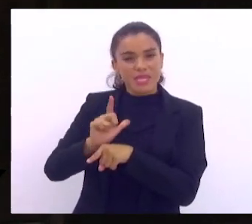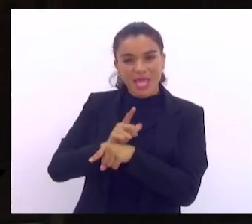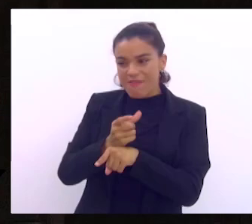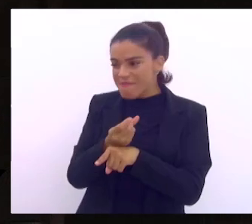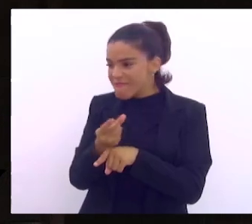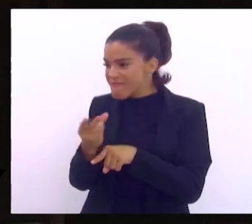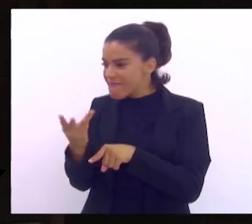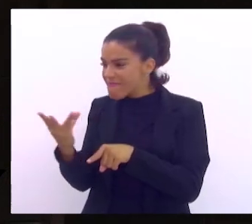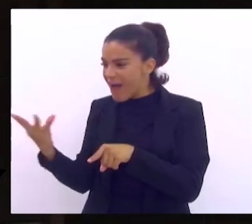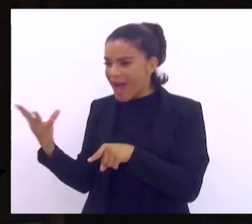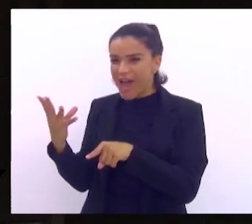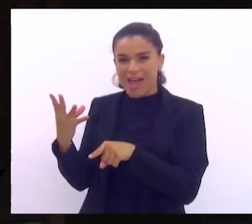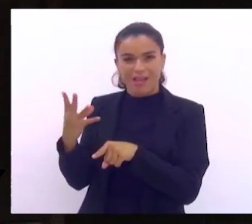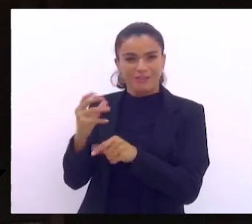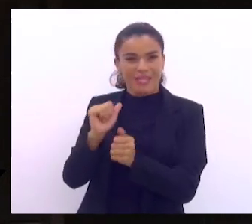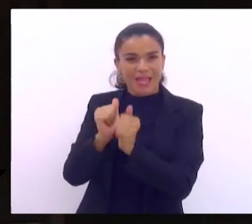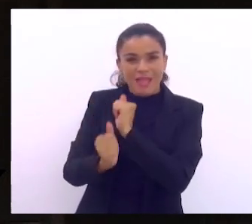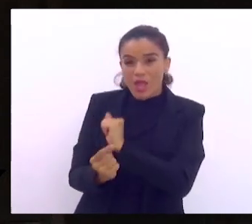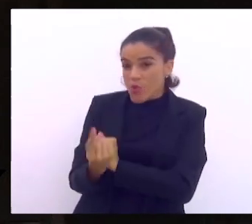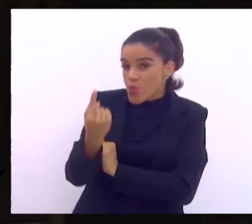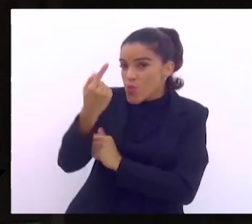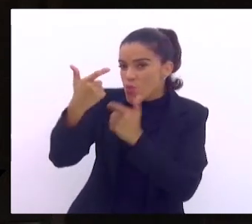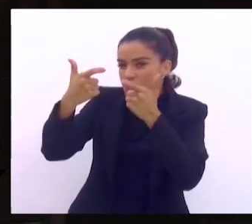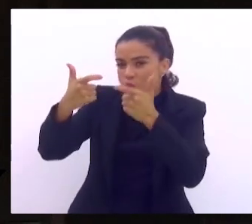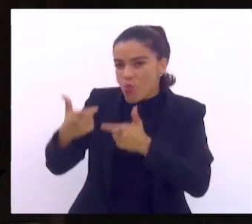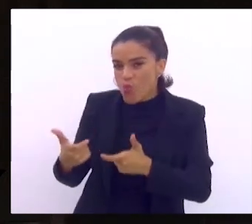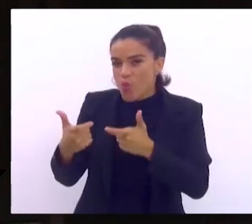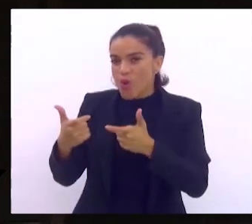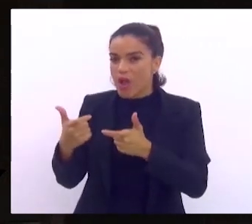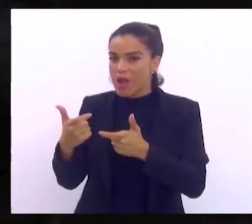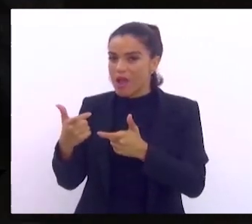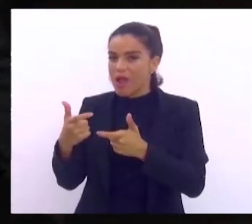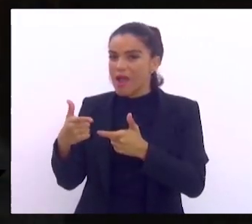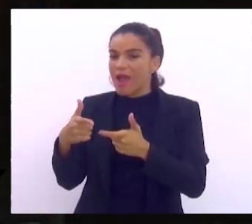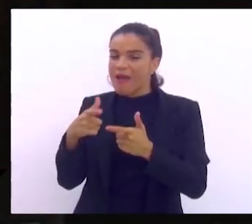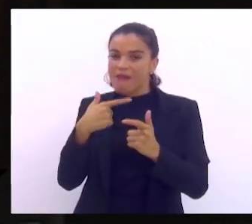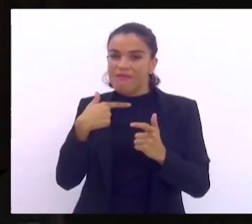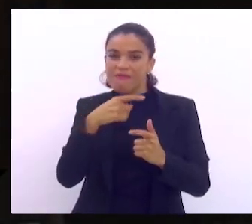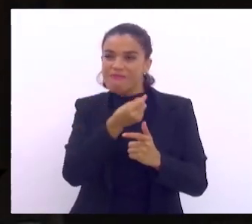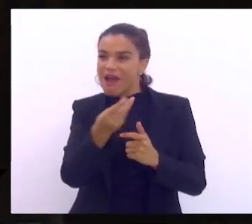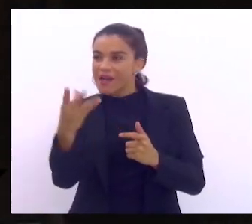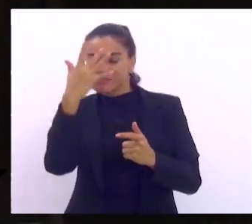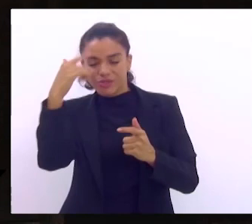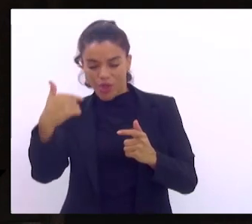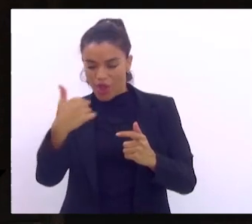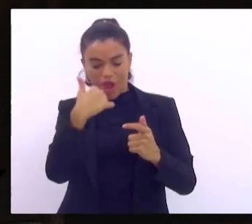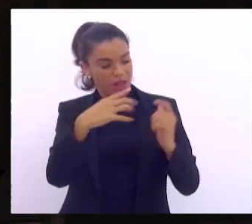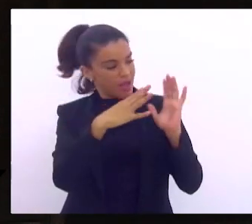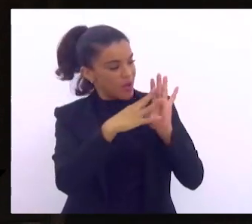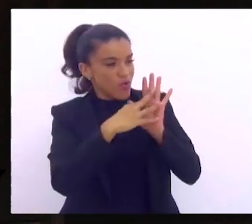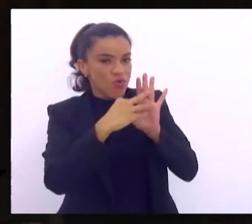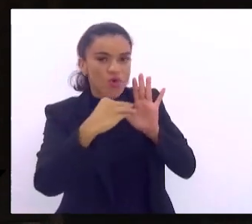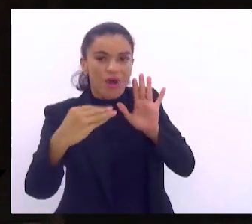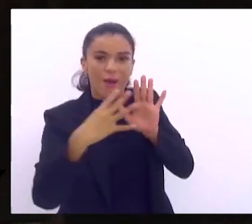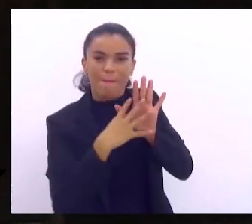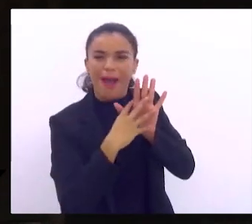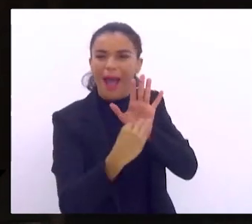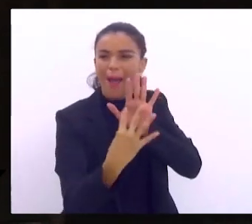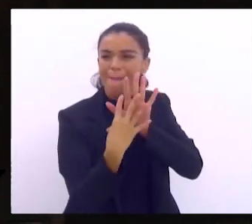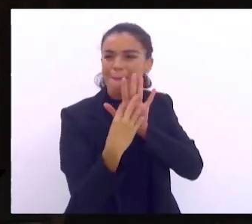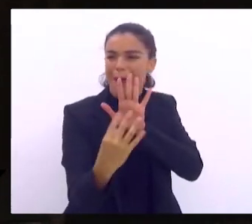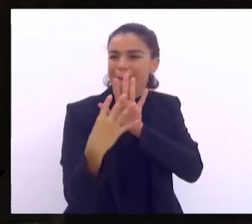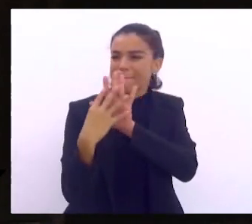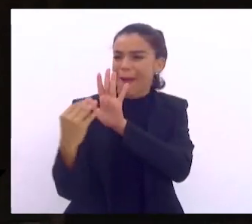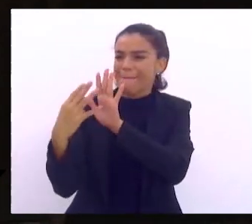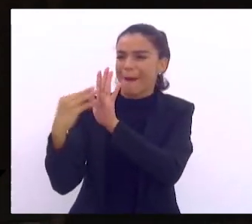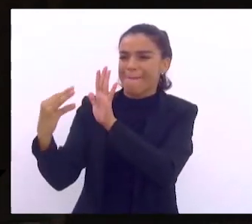atletas, estrelas em um estádio, você serve de modelo, você serve de exemplo, e você serve de inspiração para